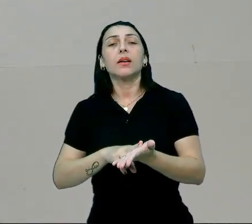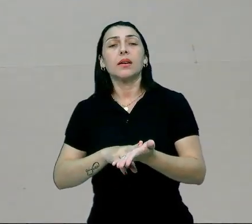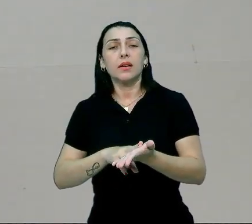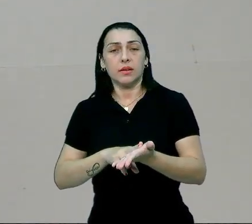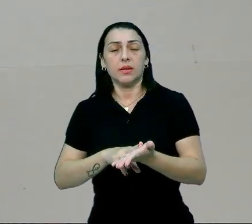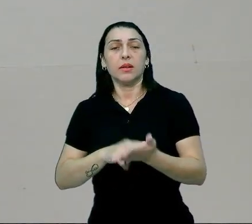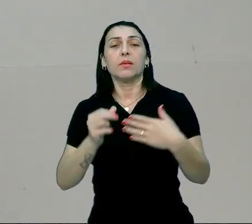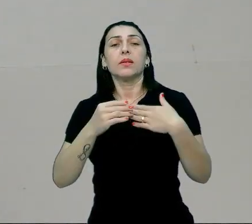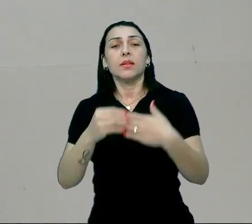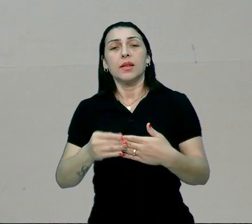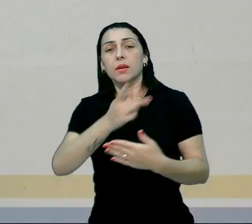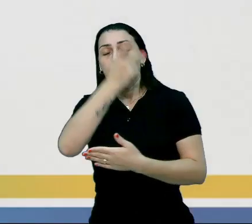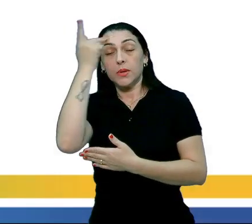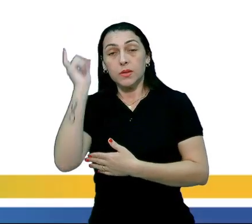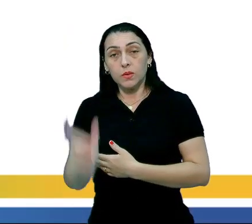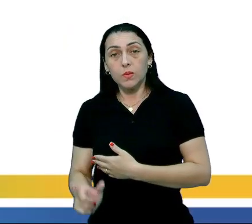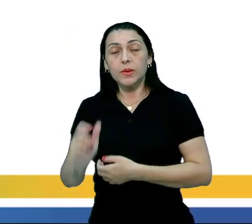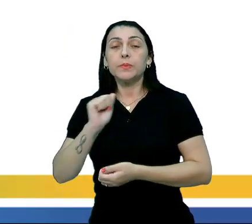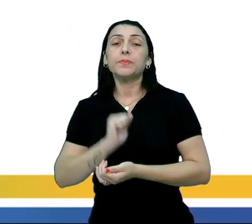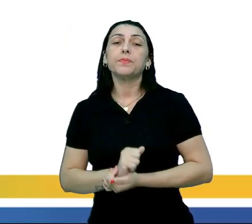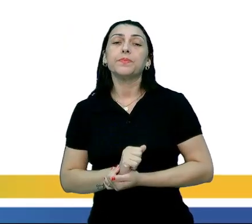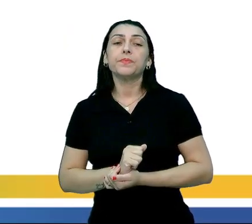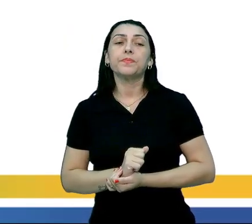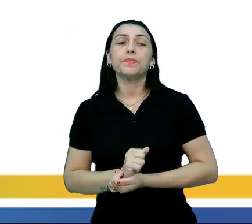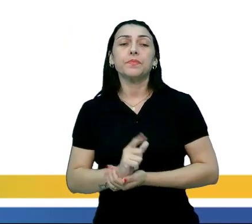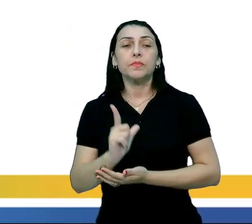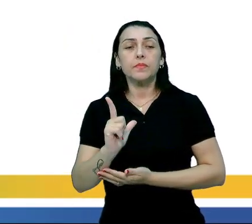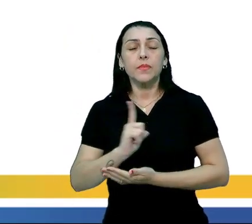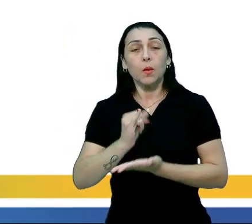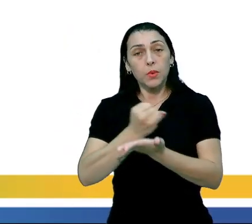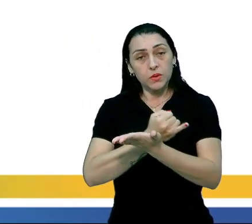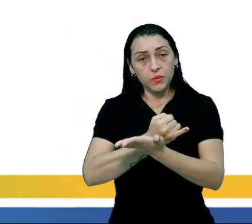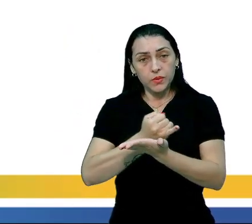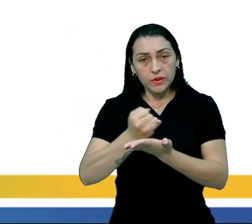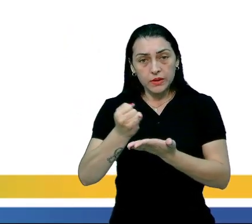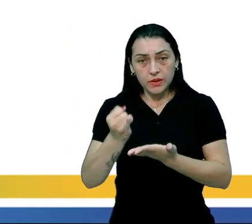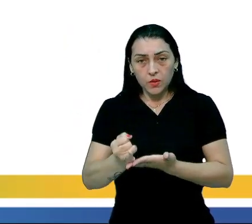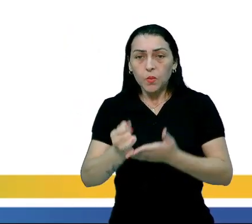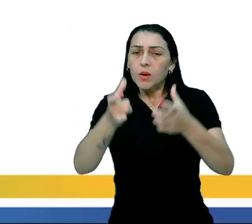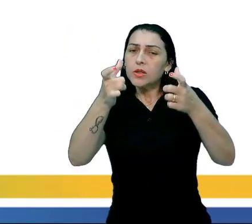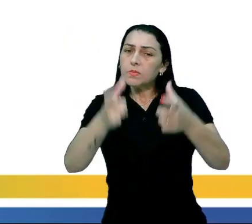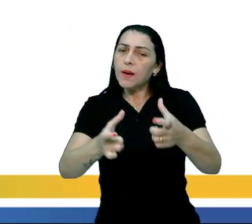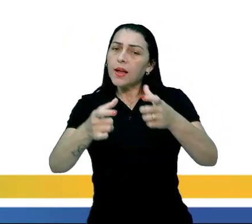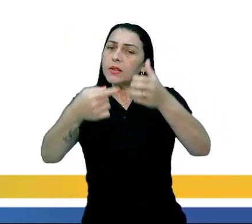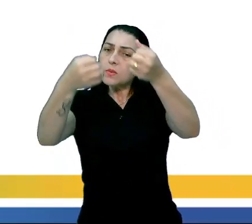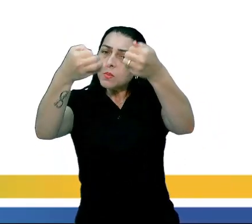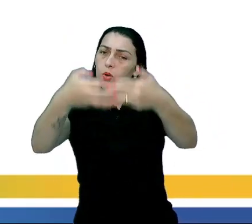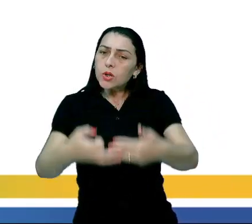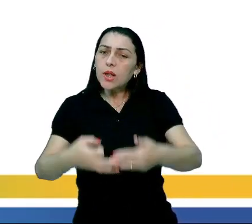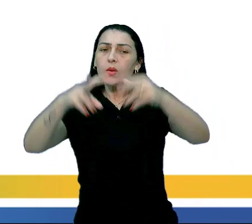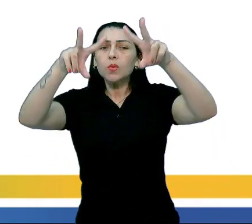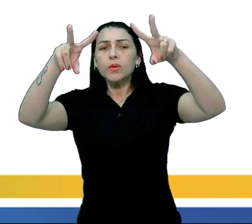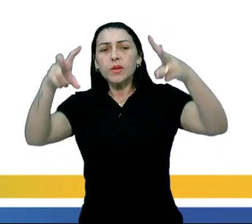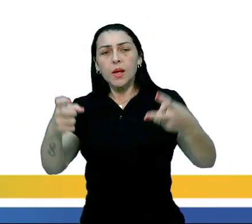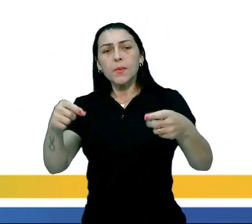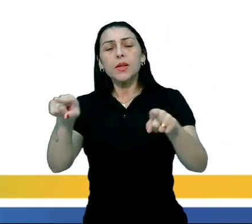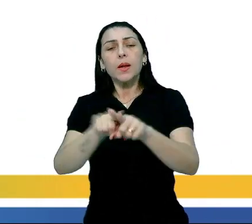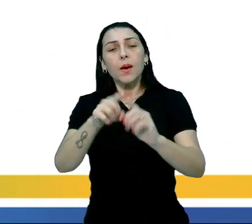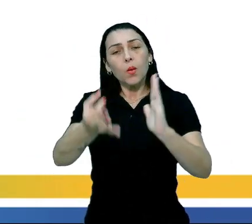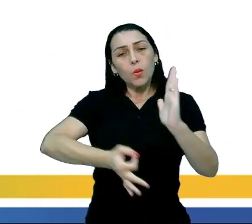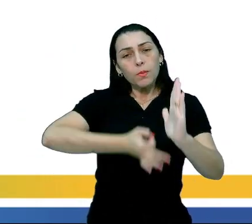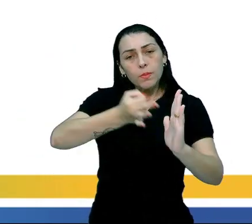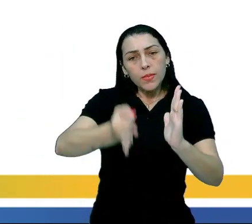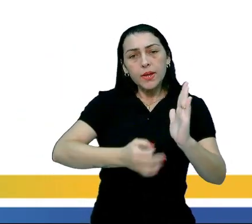será destinada a essa pessoa. E aí, nós temos uma introdução, que é o espaço para a apresentação do tema